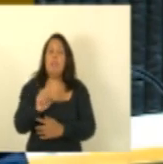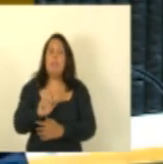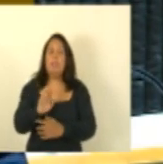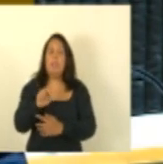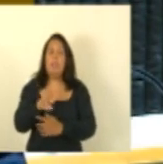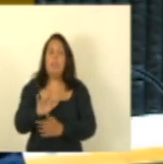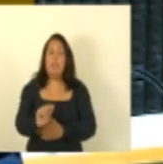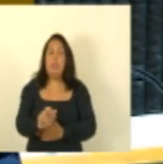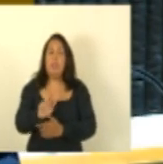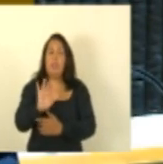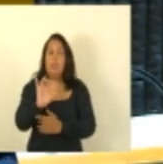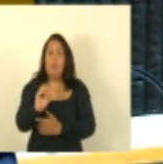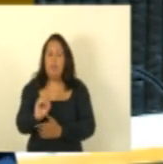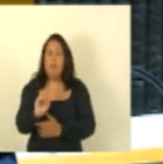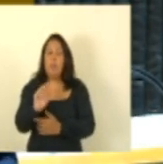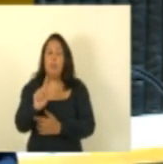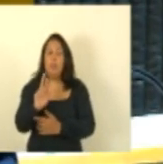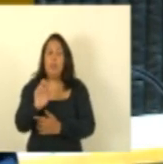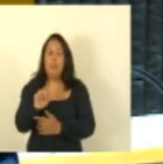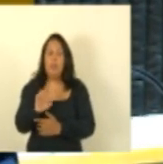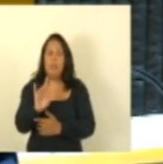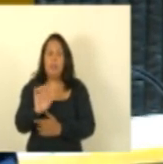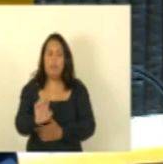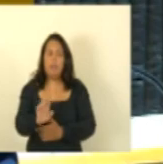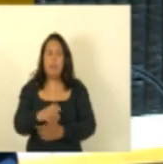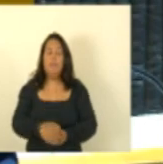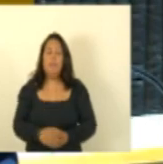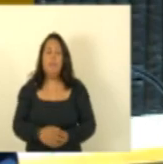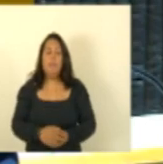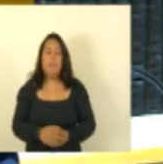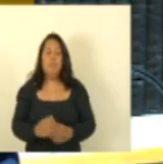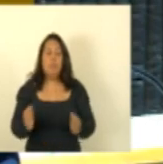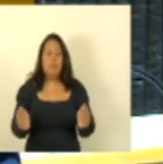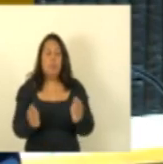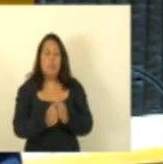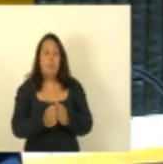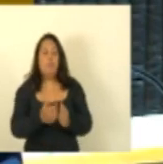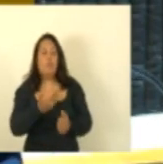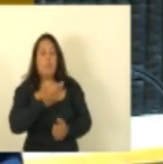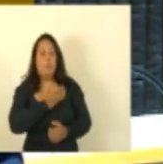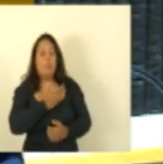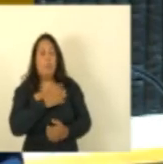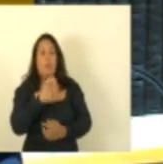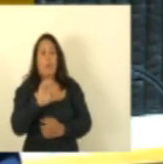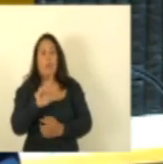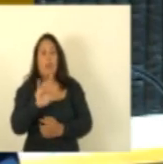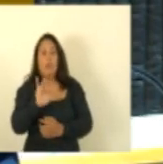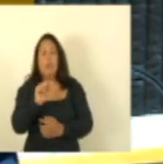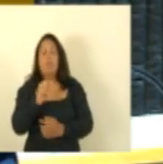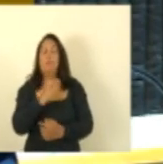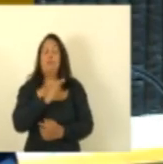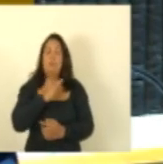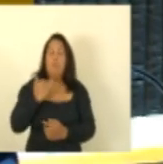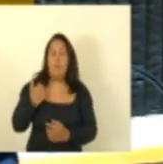do amigo policial militar Elias Ramos, também falecido nesse final de